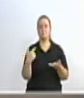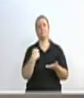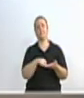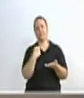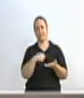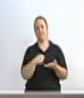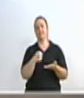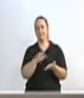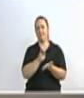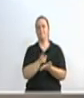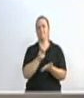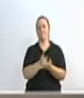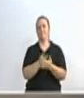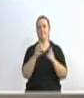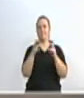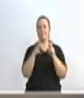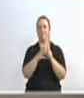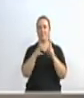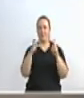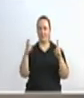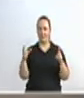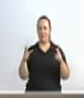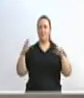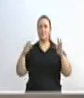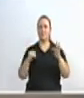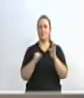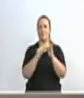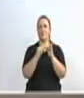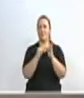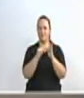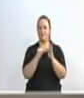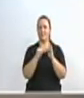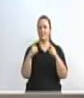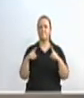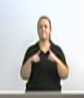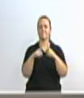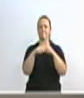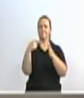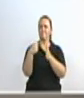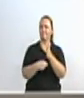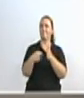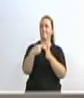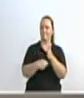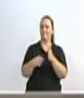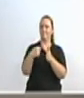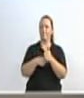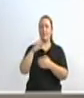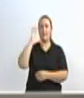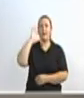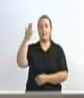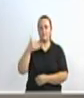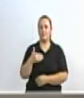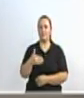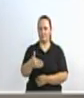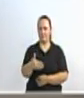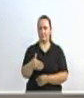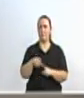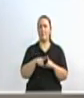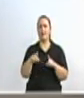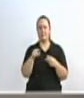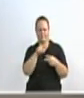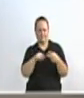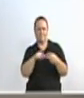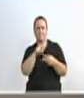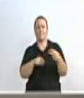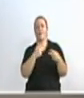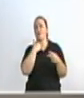precisamos destravar. Na Velha Grande e na Itopavazinha. Temos os outros bairros para lutar a partir de hoje. e para resolver, e vamos fazer isso. Mas essas duas não